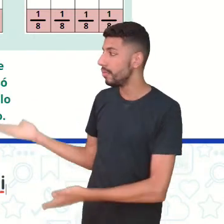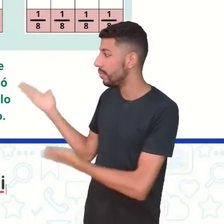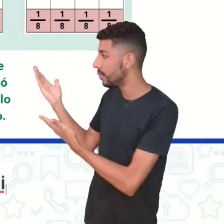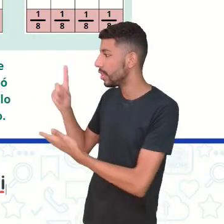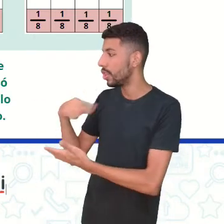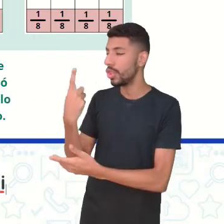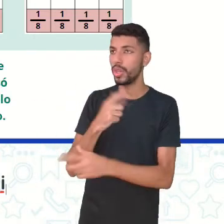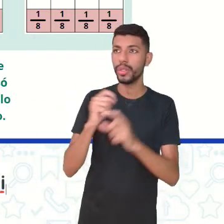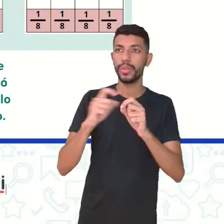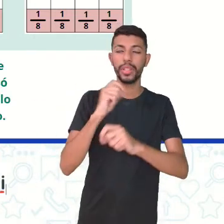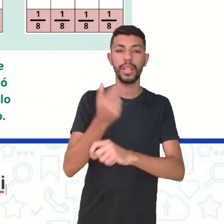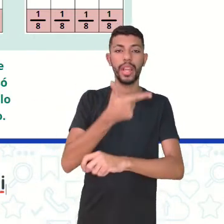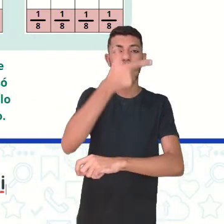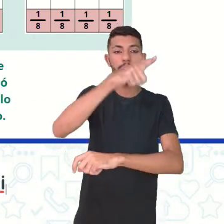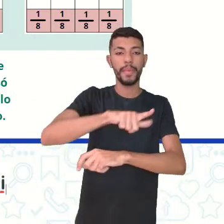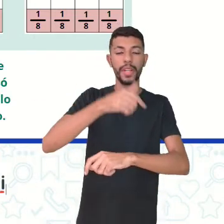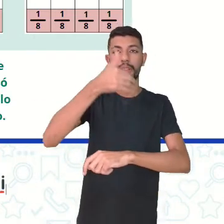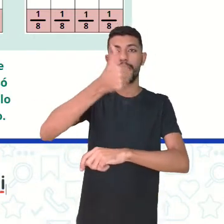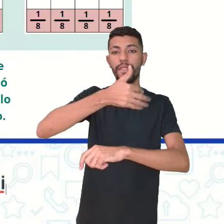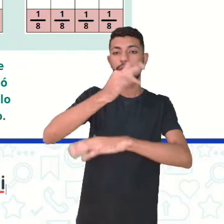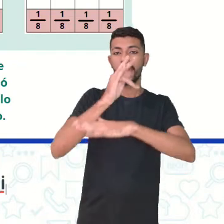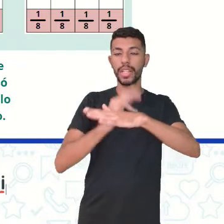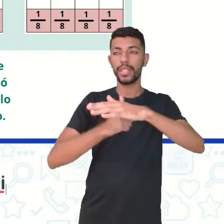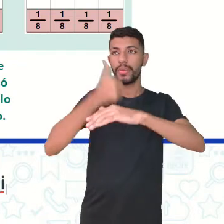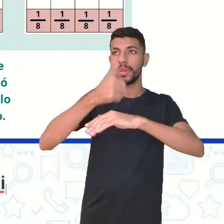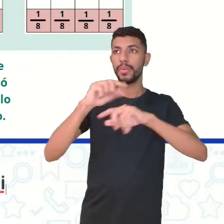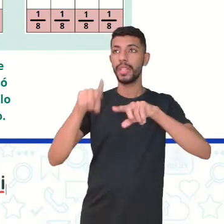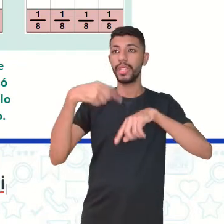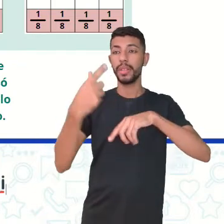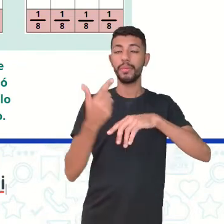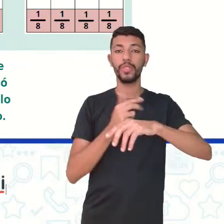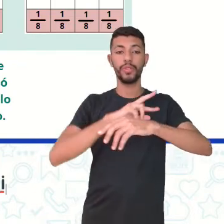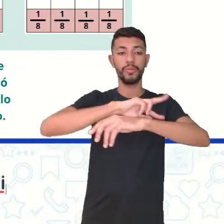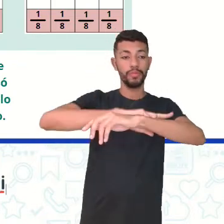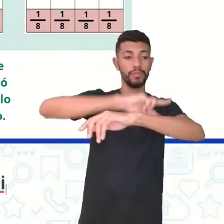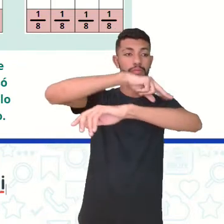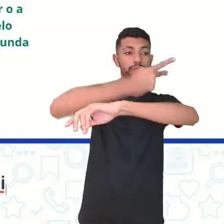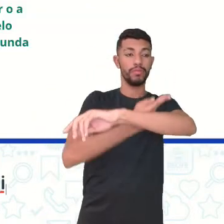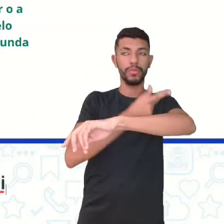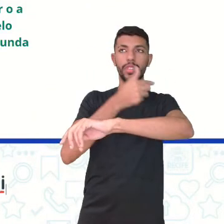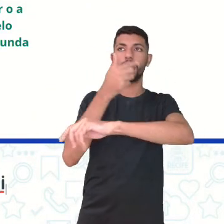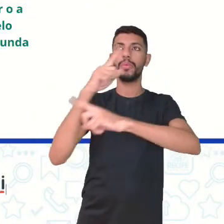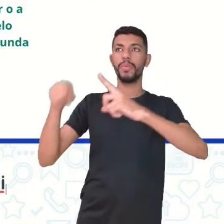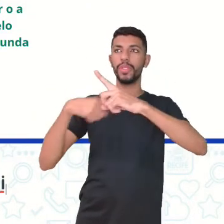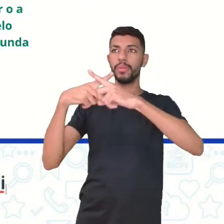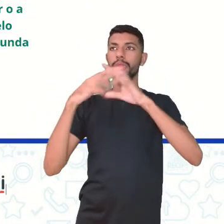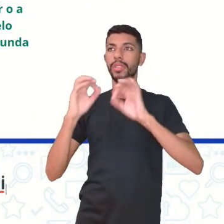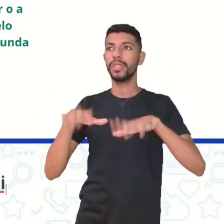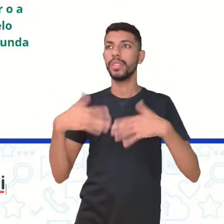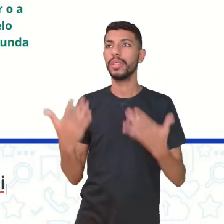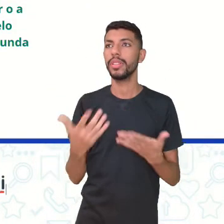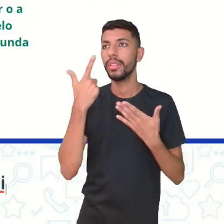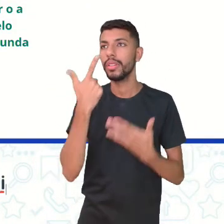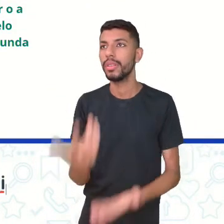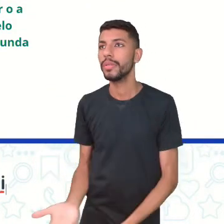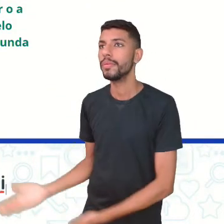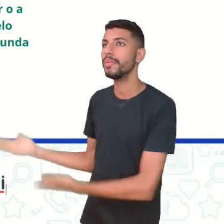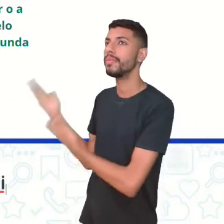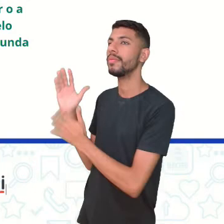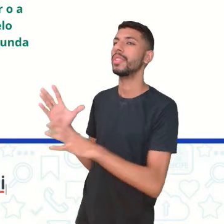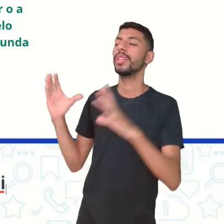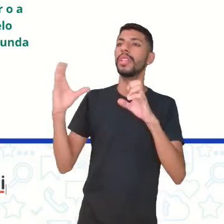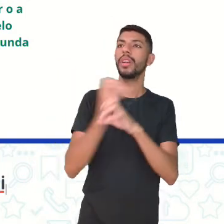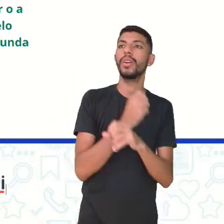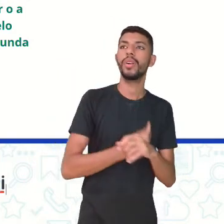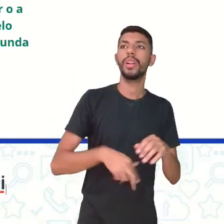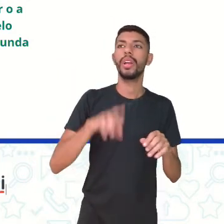a primeira fração e multiplicou pelo inverso da segunda fração, certo? Então, para calcular o resultado